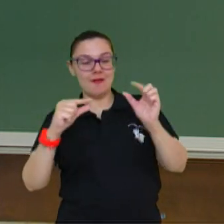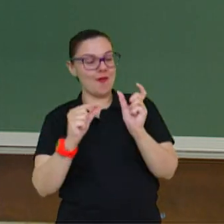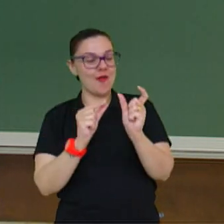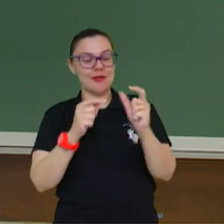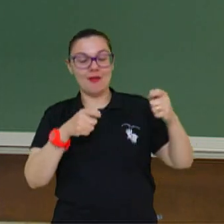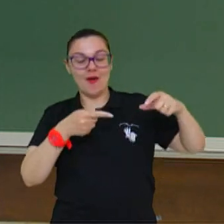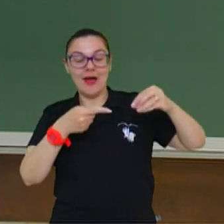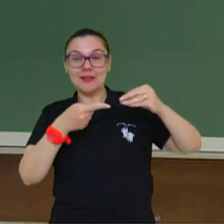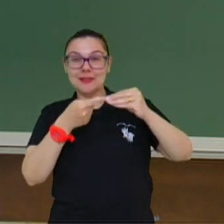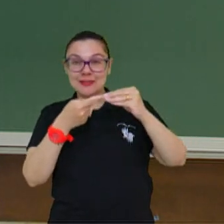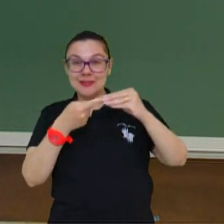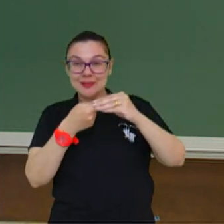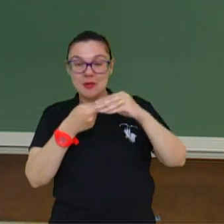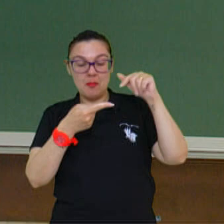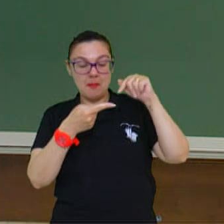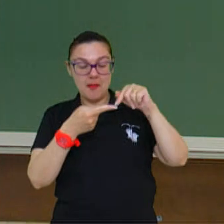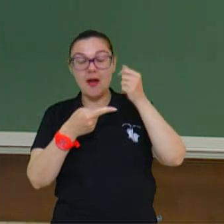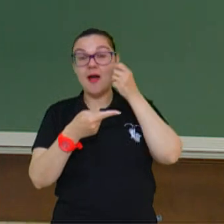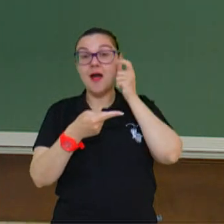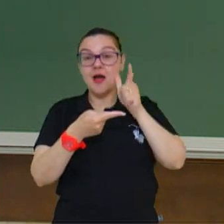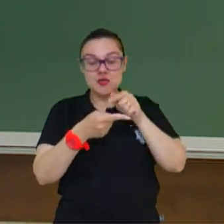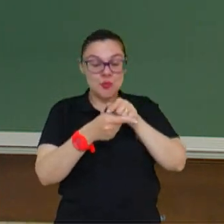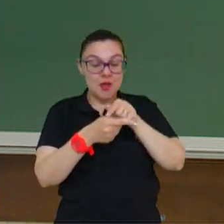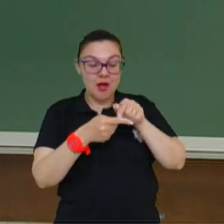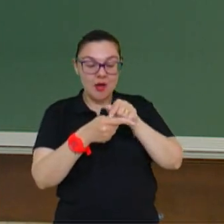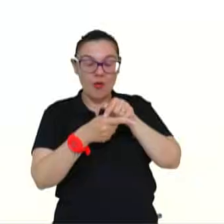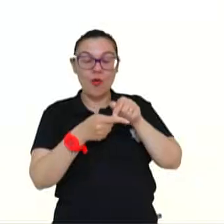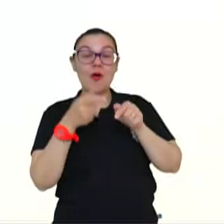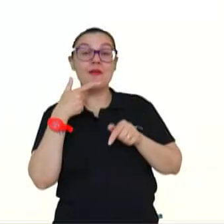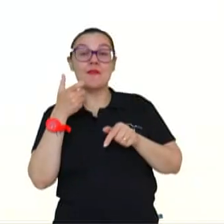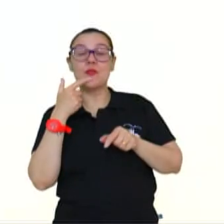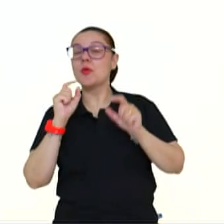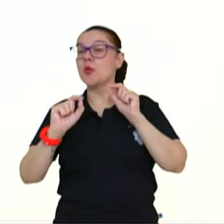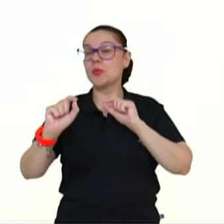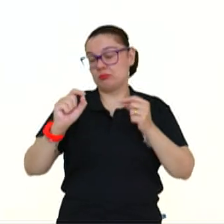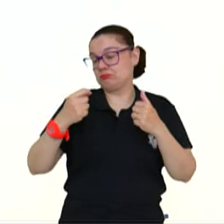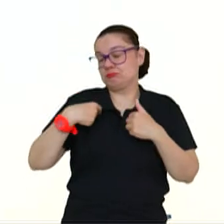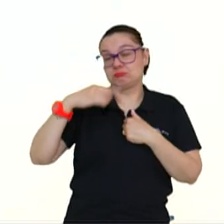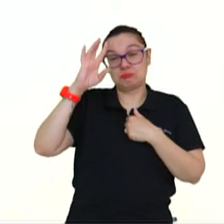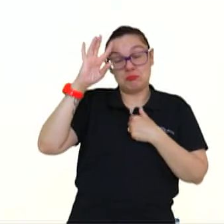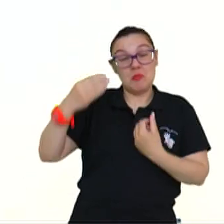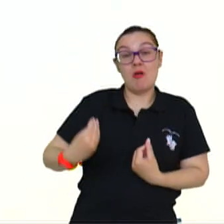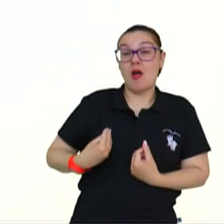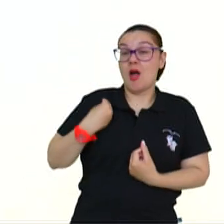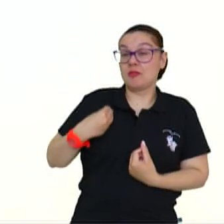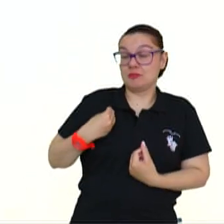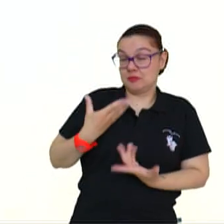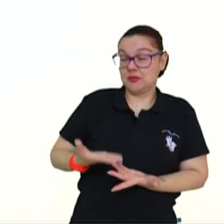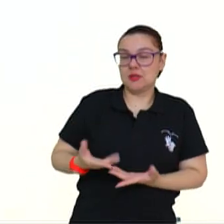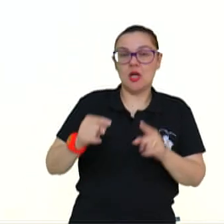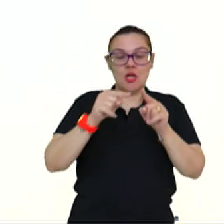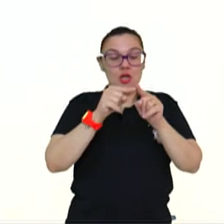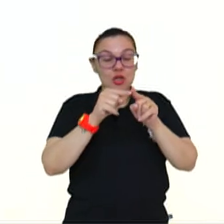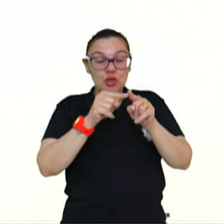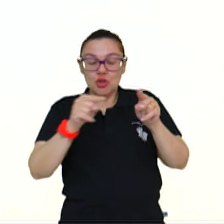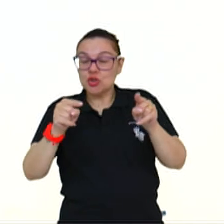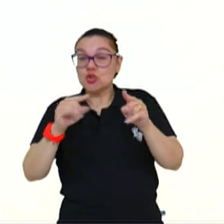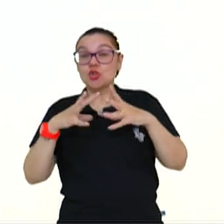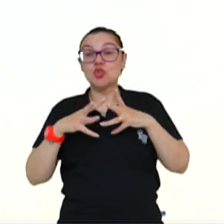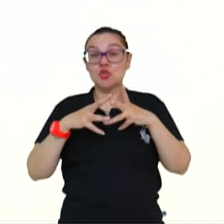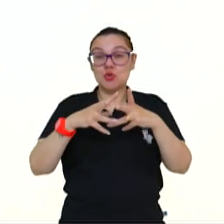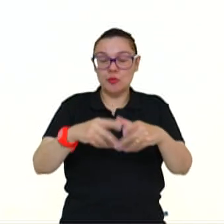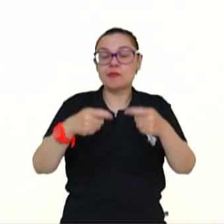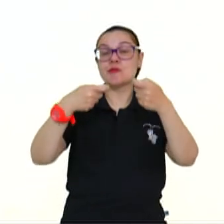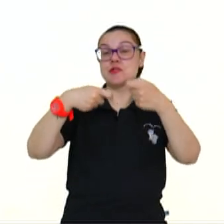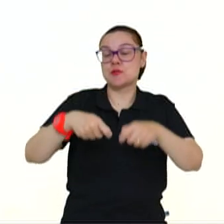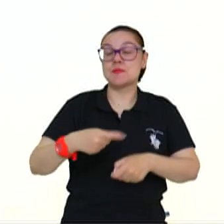tampa azul, mas a tinta vermelha, meus amigos. Aqui remete, imagino eu, remete à vida, o azul, e todos nós, para vivermos,